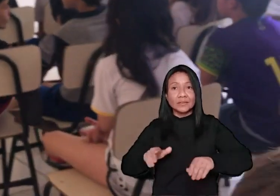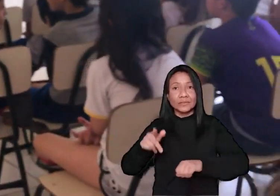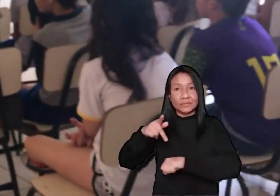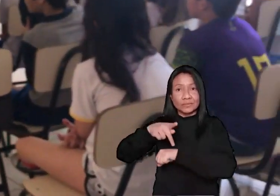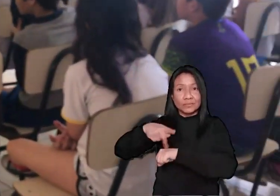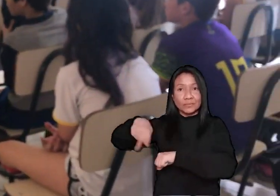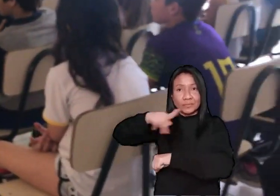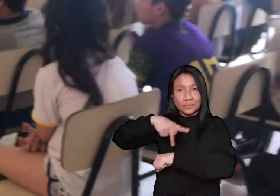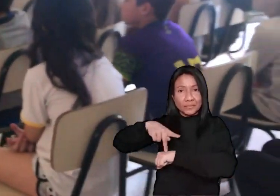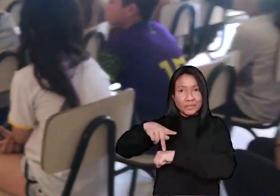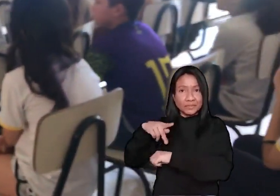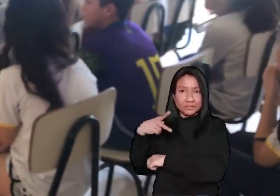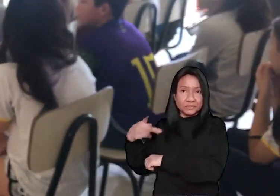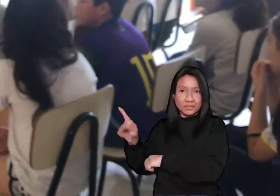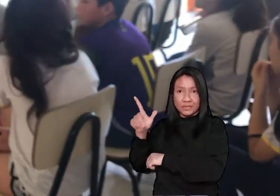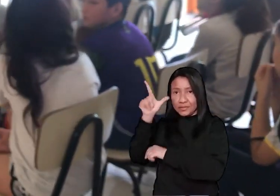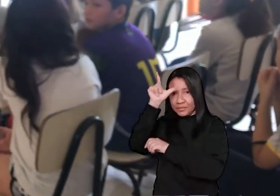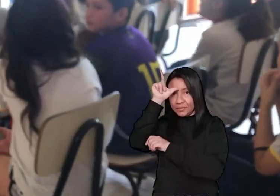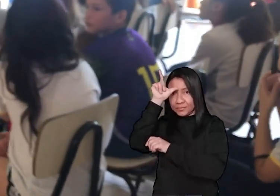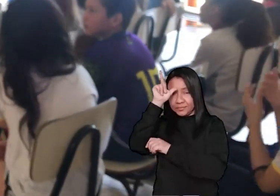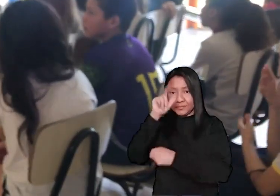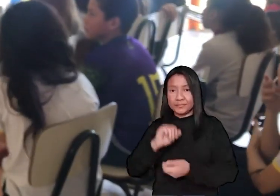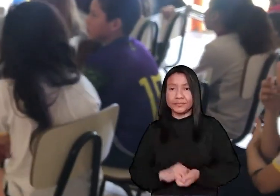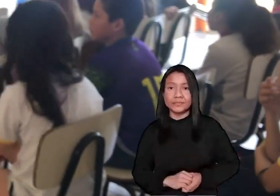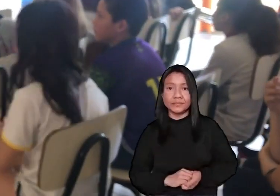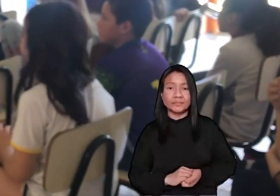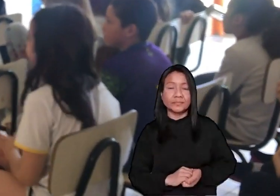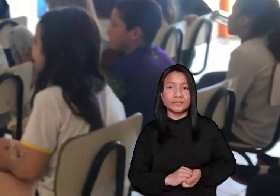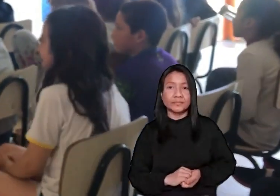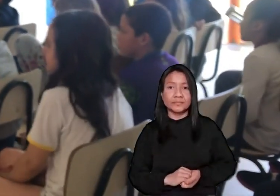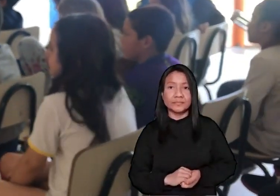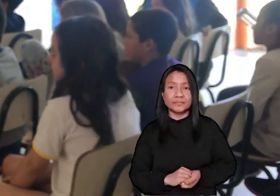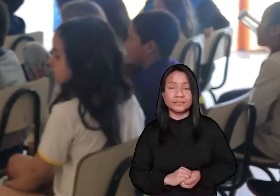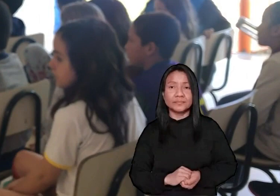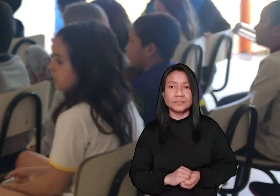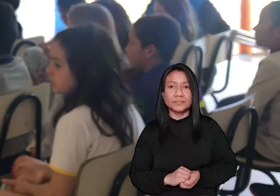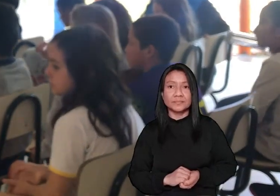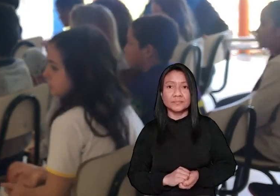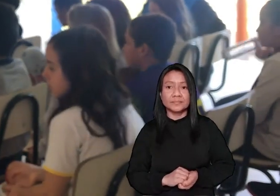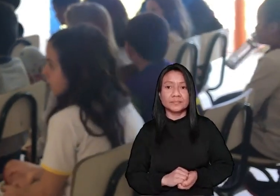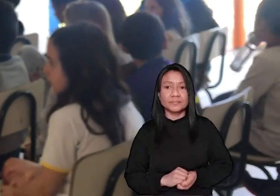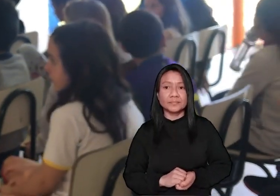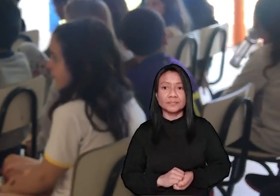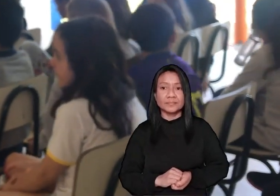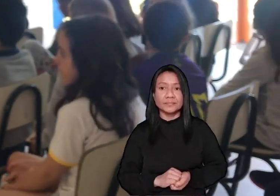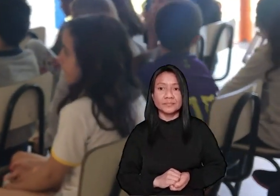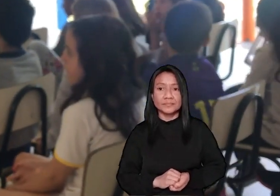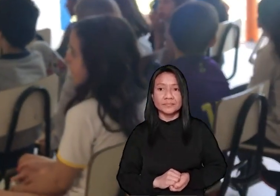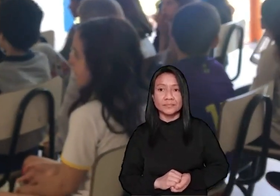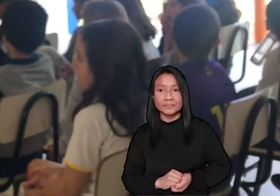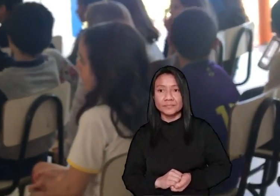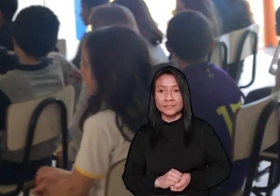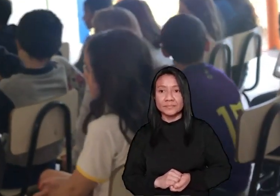Morreu em 1964, dia 14 de agosto de 1964.